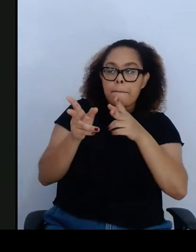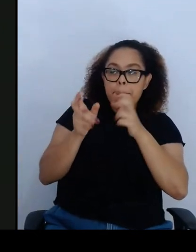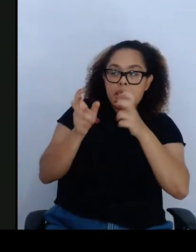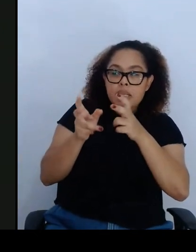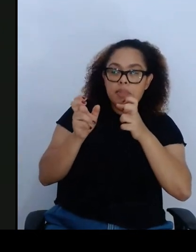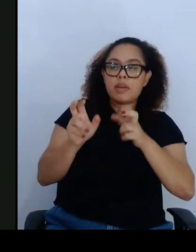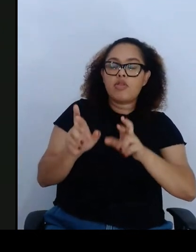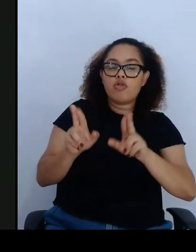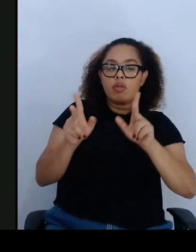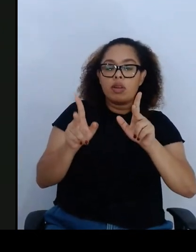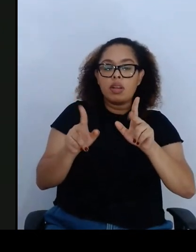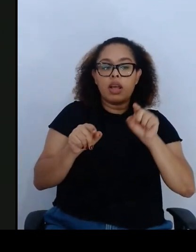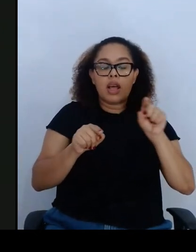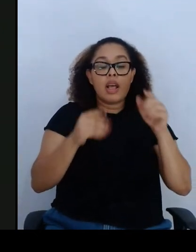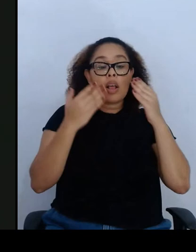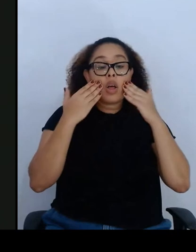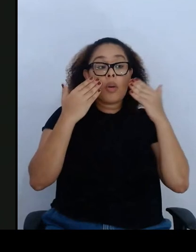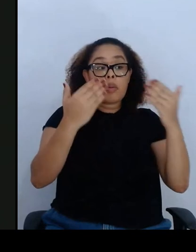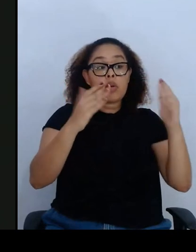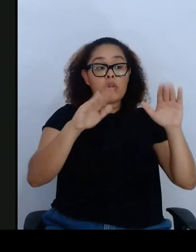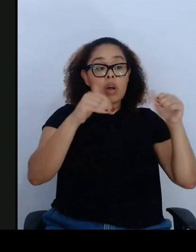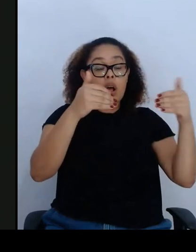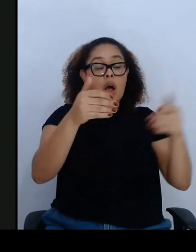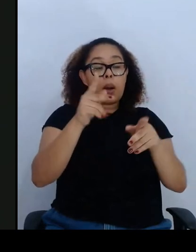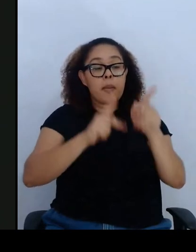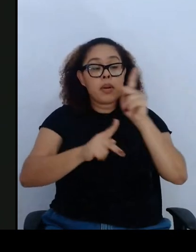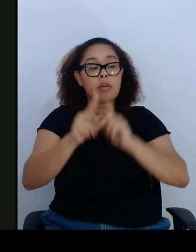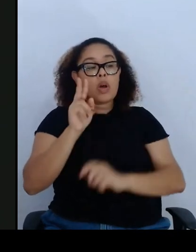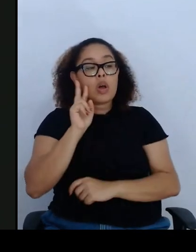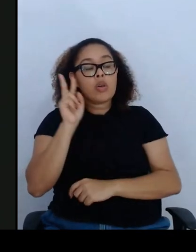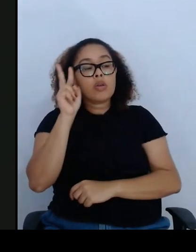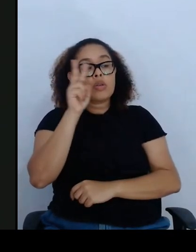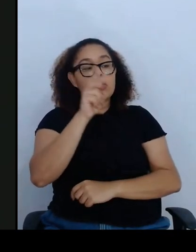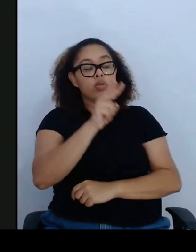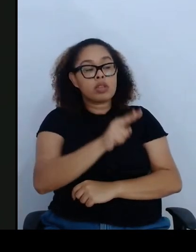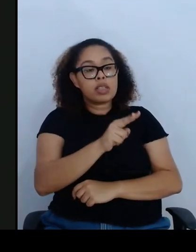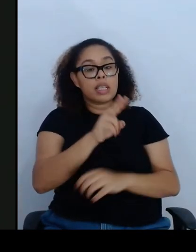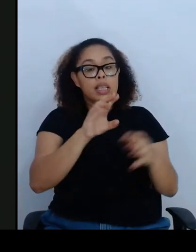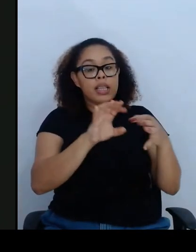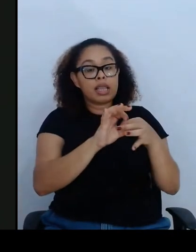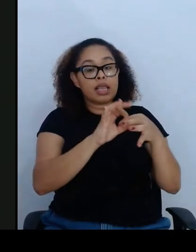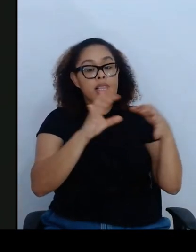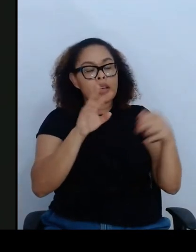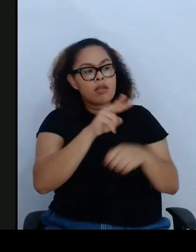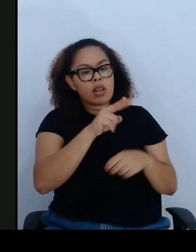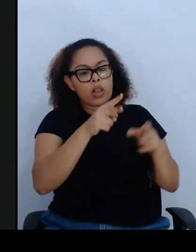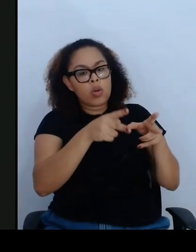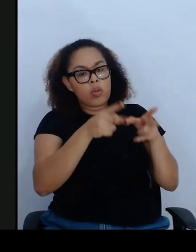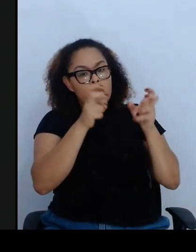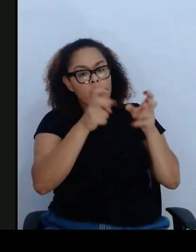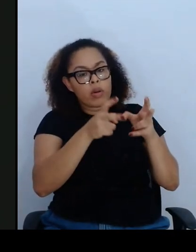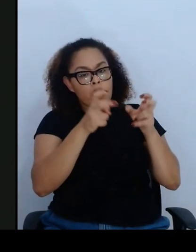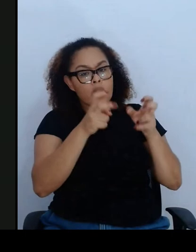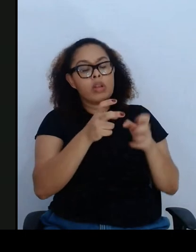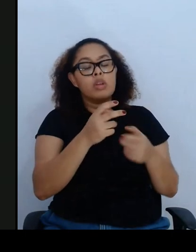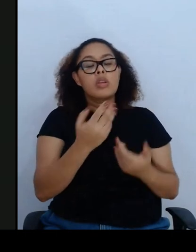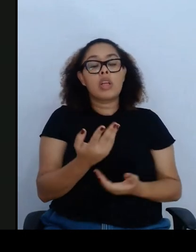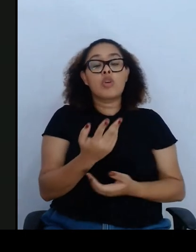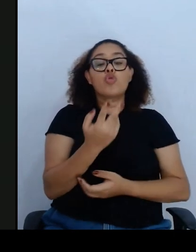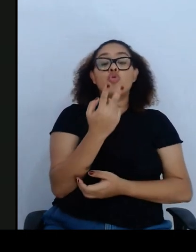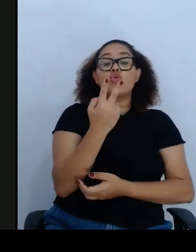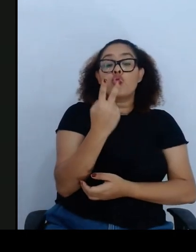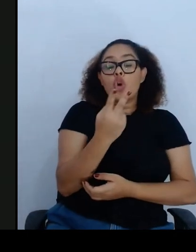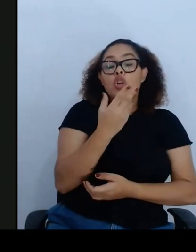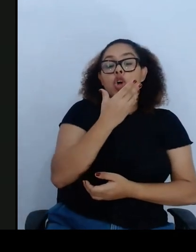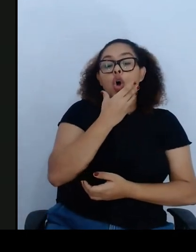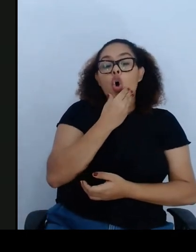como está do lado de fora no lugar público num lugar a céu aberto ela foi identificada como dois homens lutando e